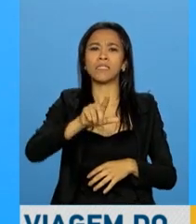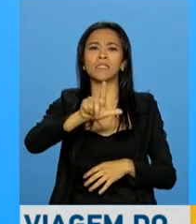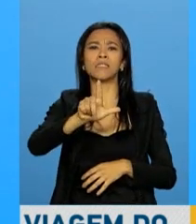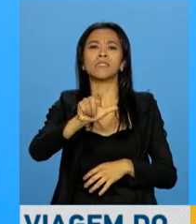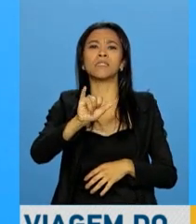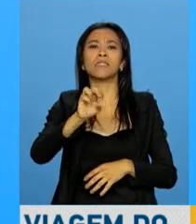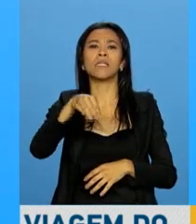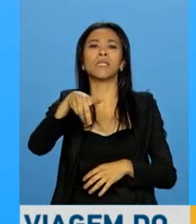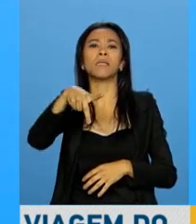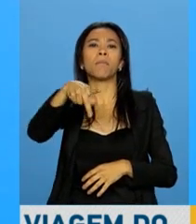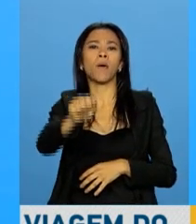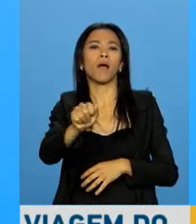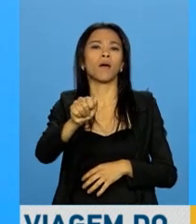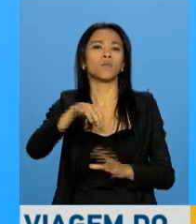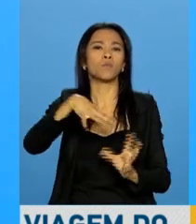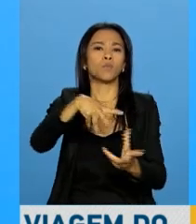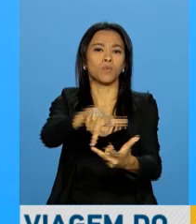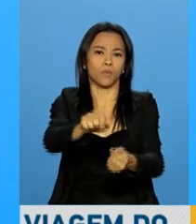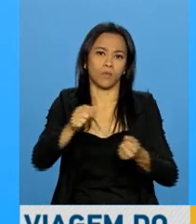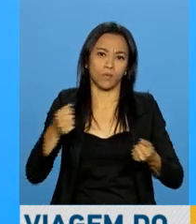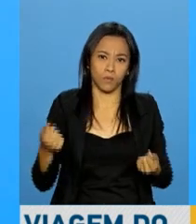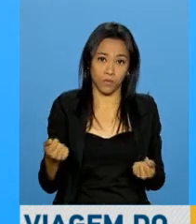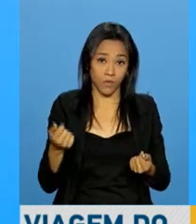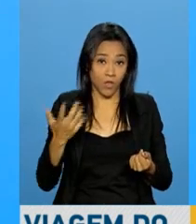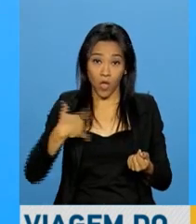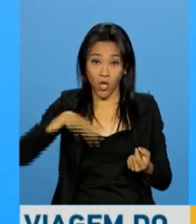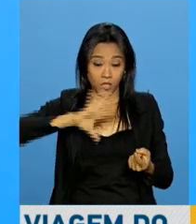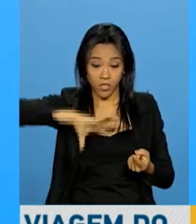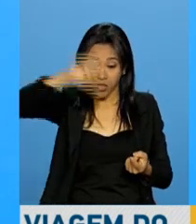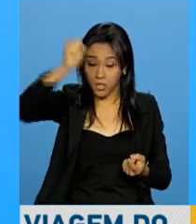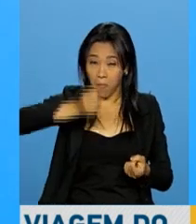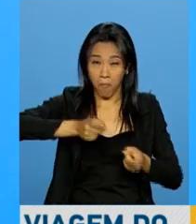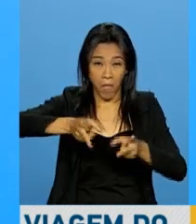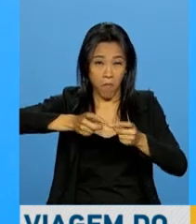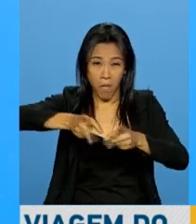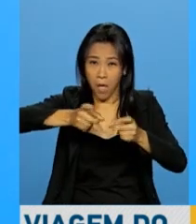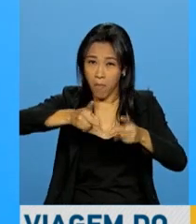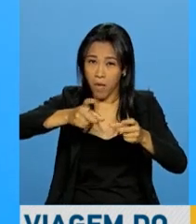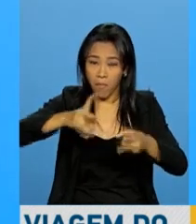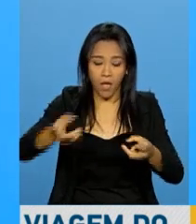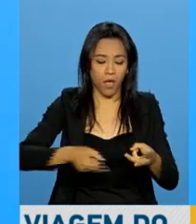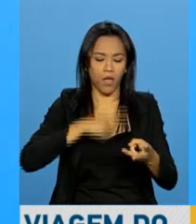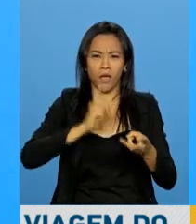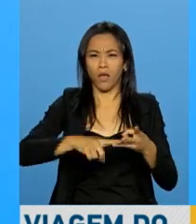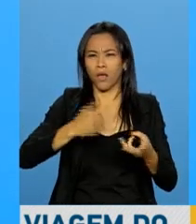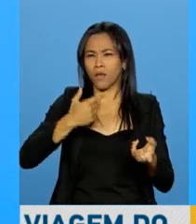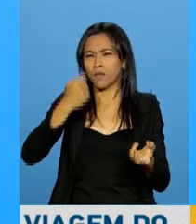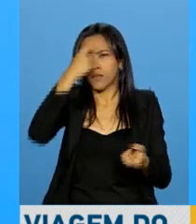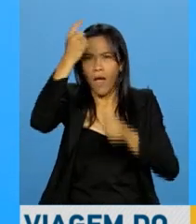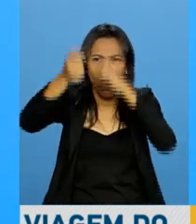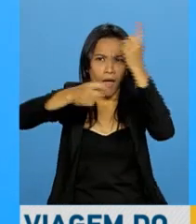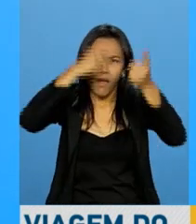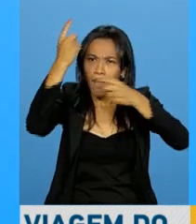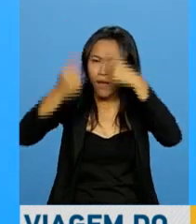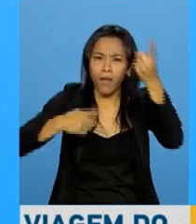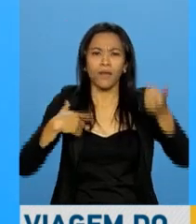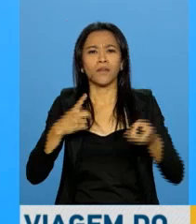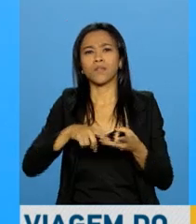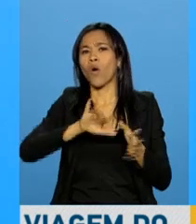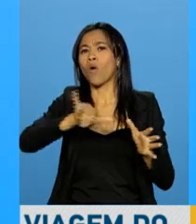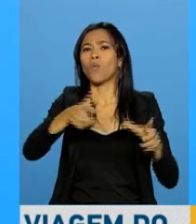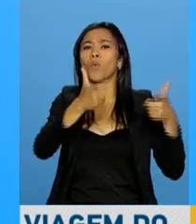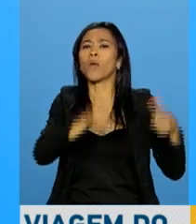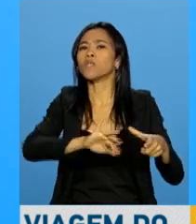Tudo do Brasil é superlativo. Somos grande mercado, consumidor, usina de ideias, grande fonte de